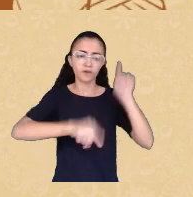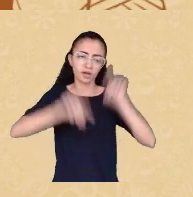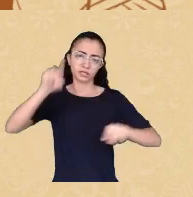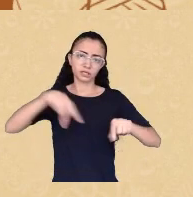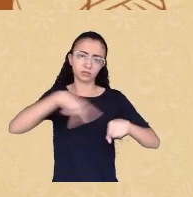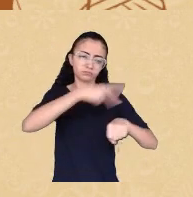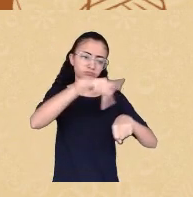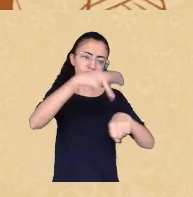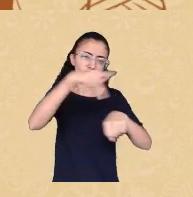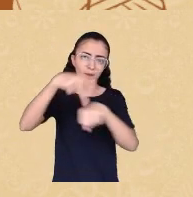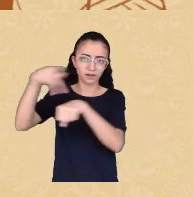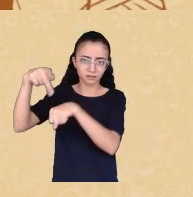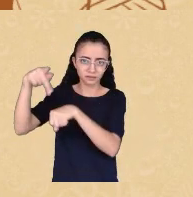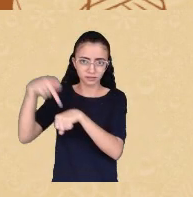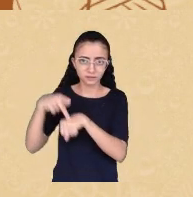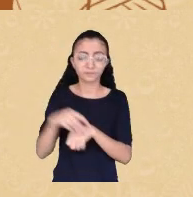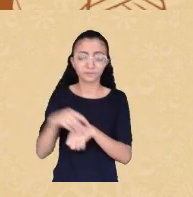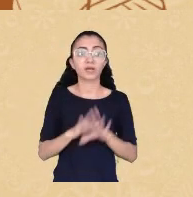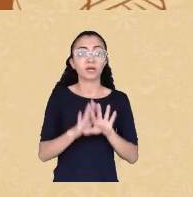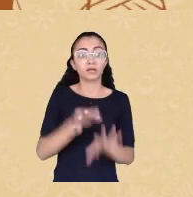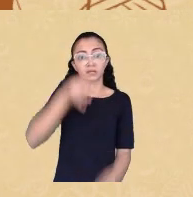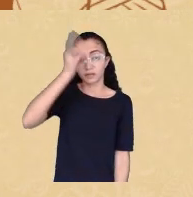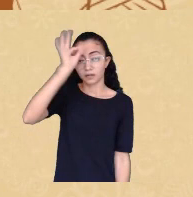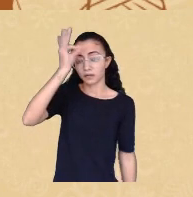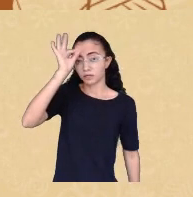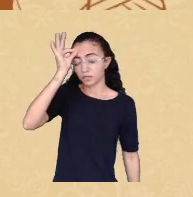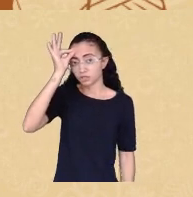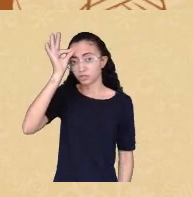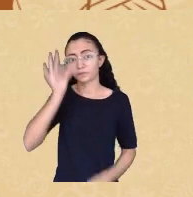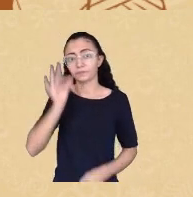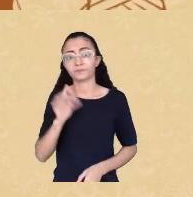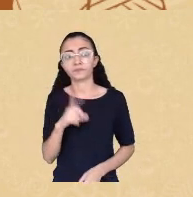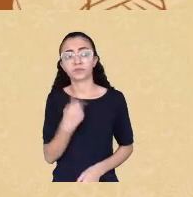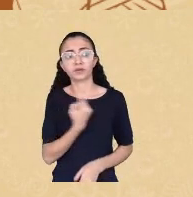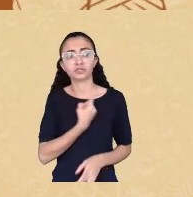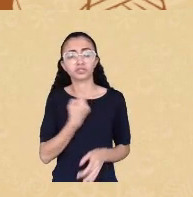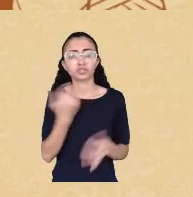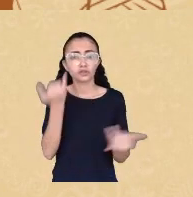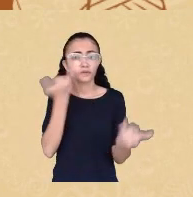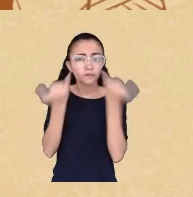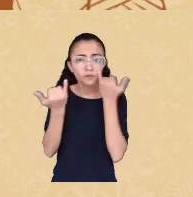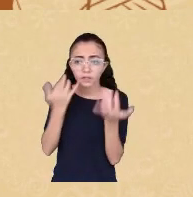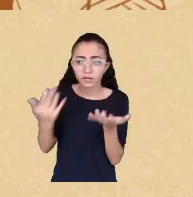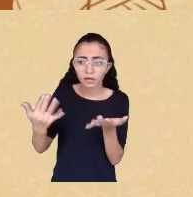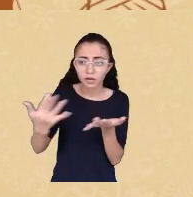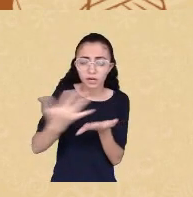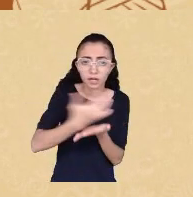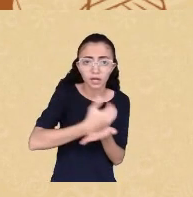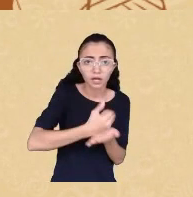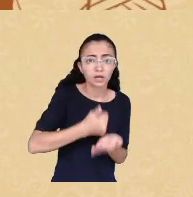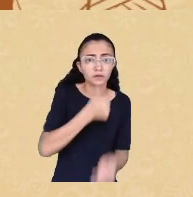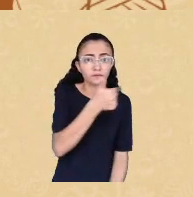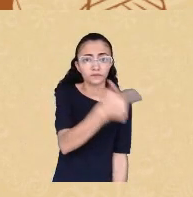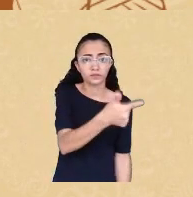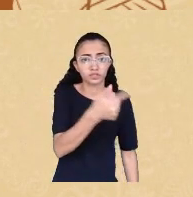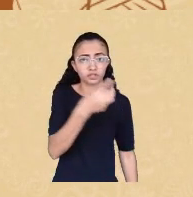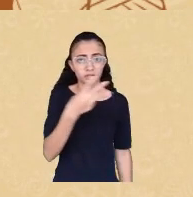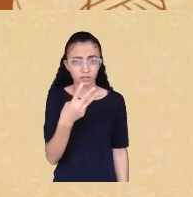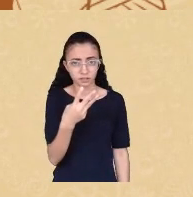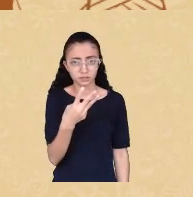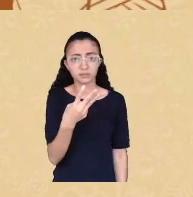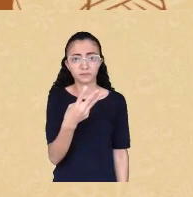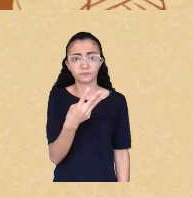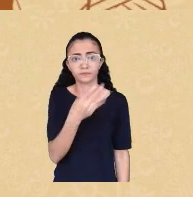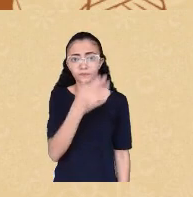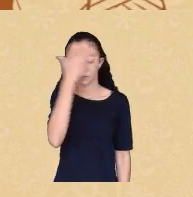Na Índia, particularmente, a gente pegou os dados de 23 Hijra, seriam travestis, mulheres trans, idade média de